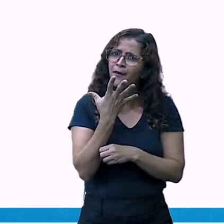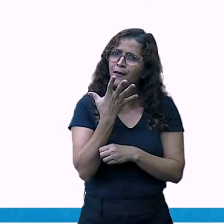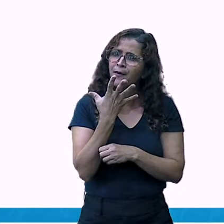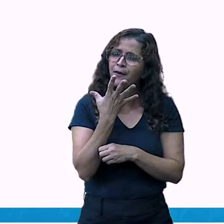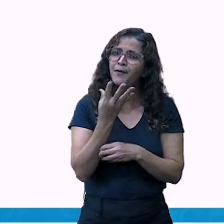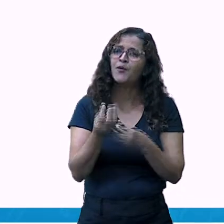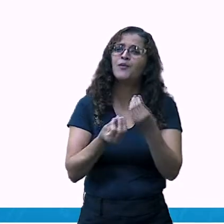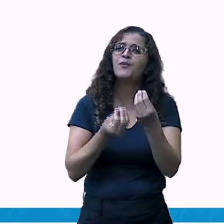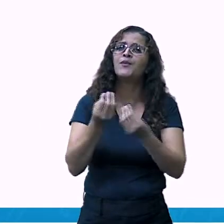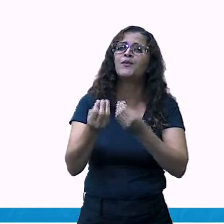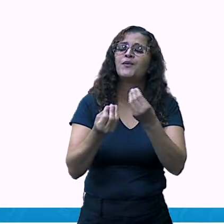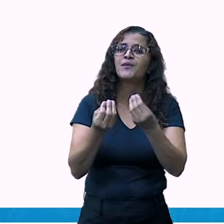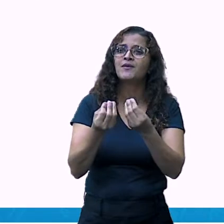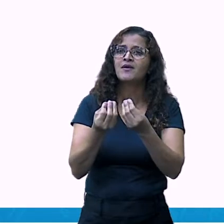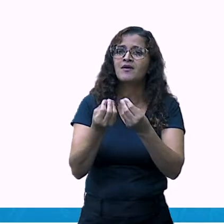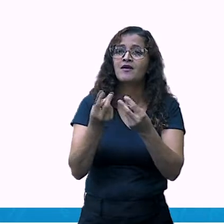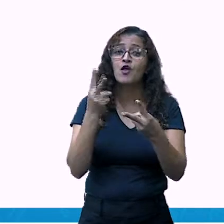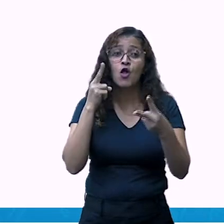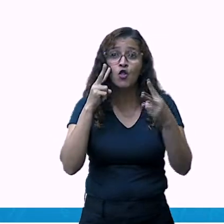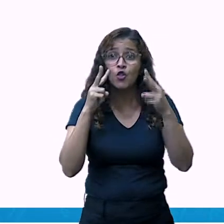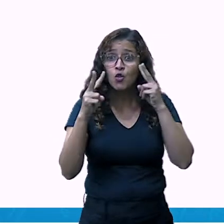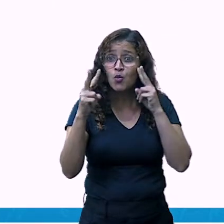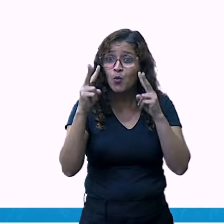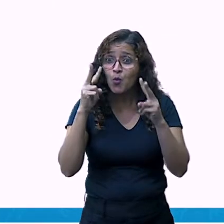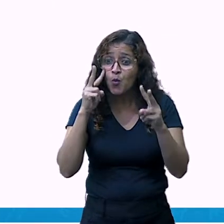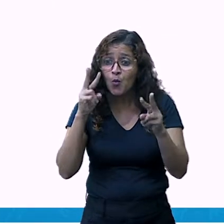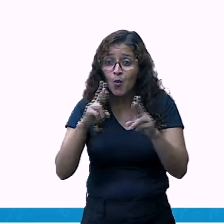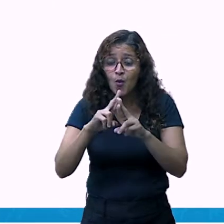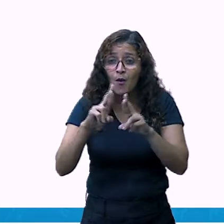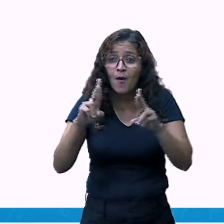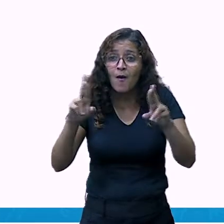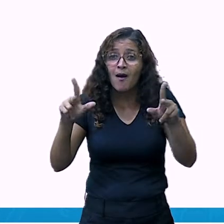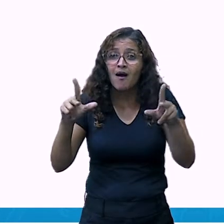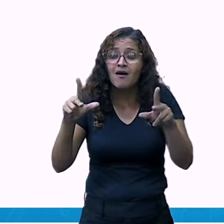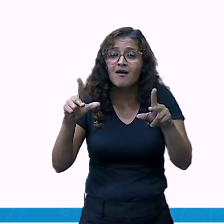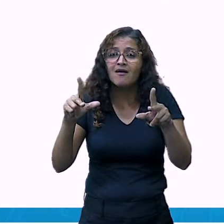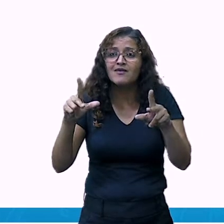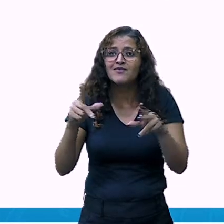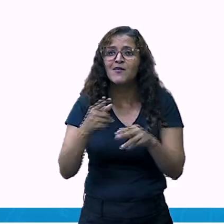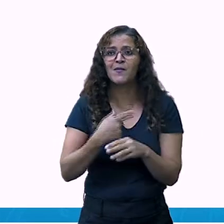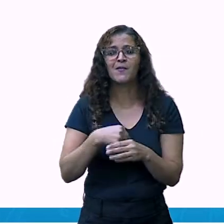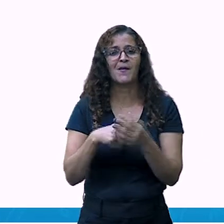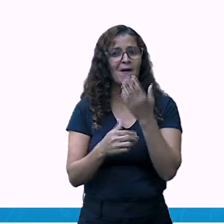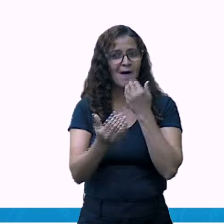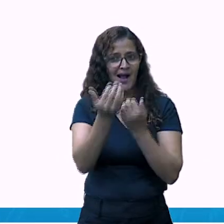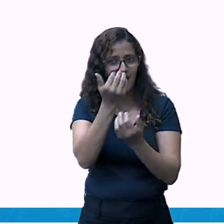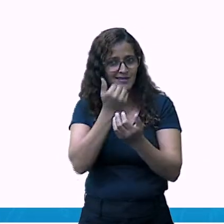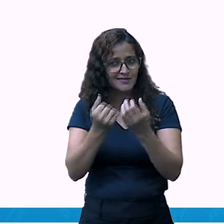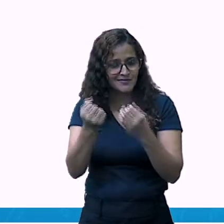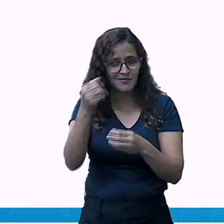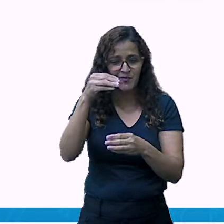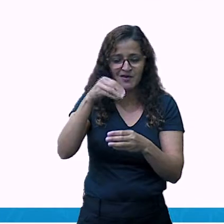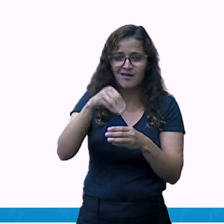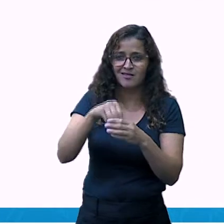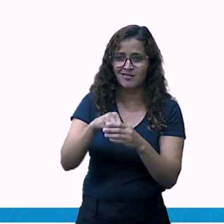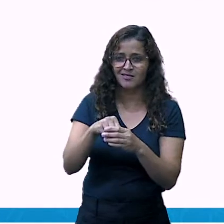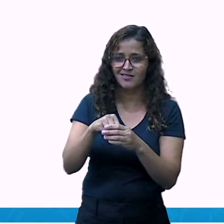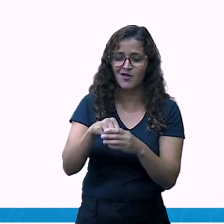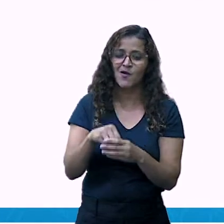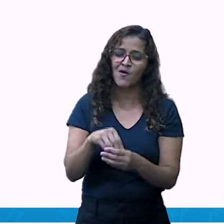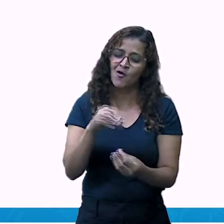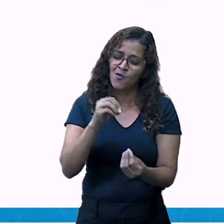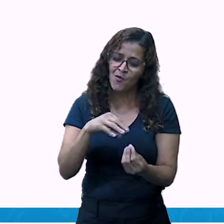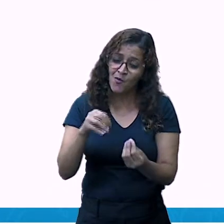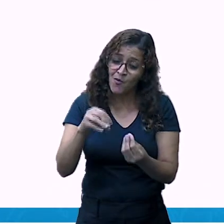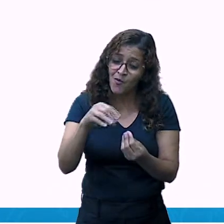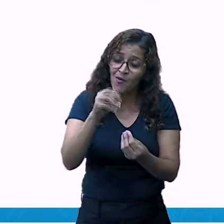com outro olhar do conhecimento. Na alimentação, algumas espécies de